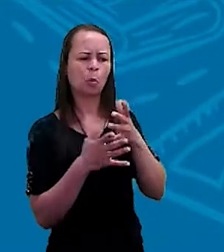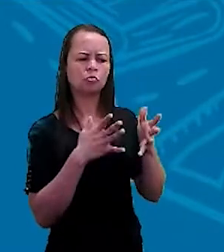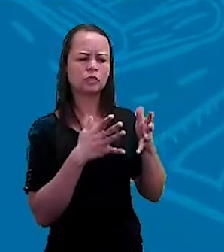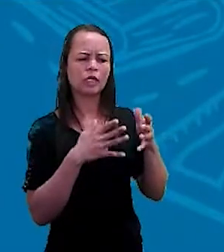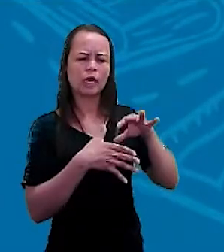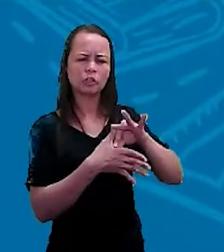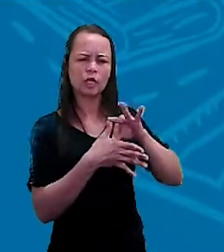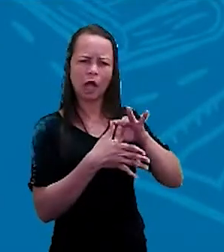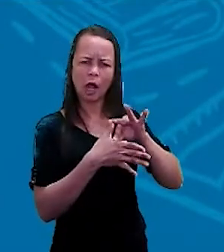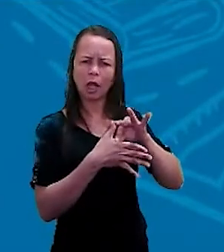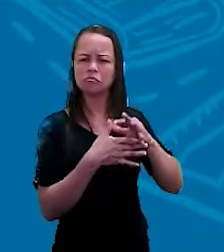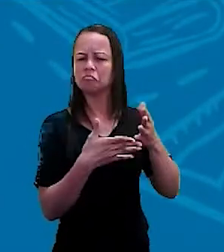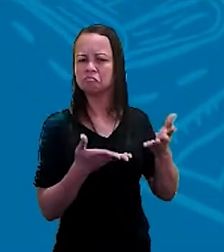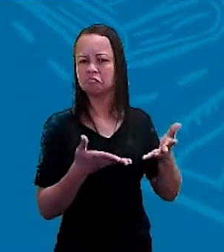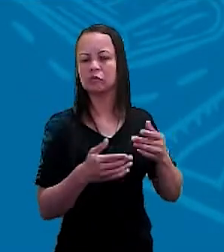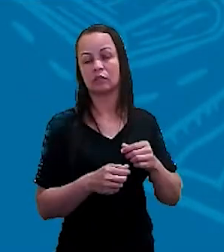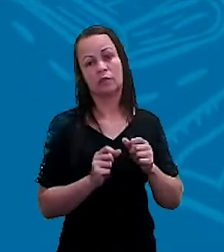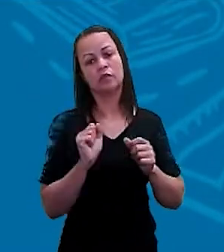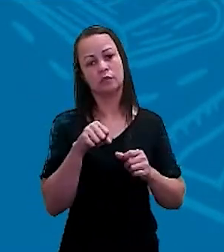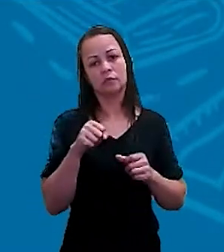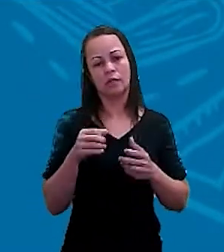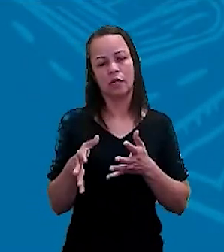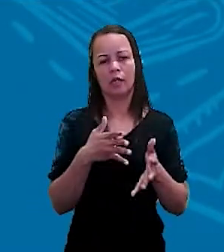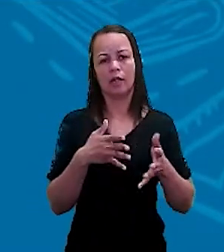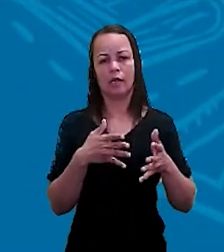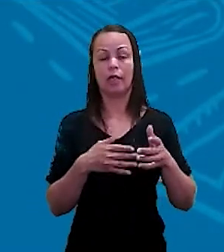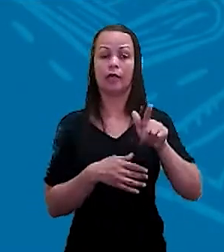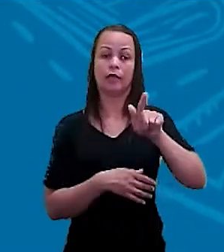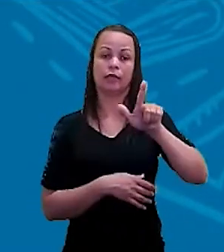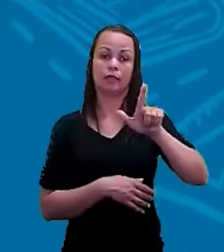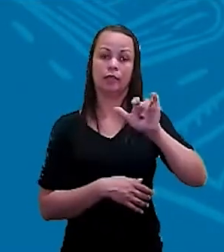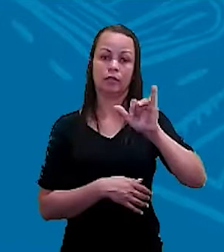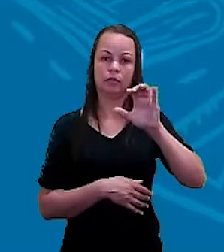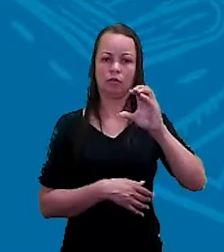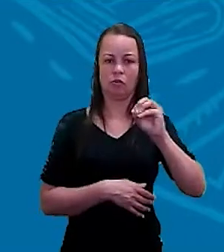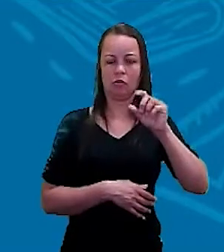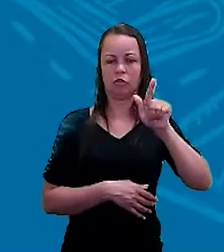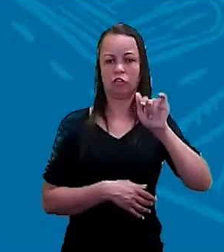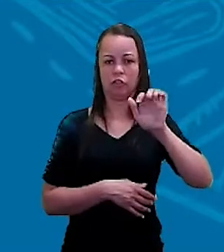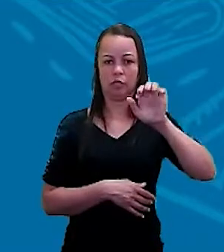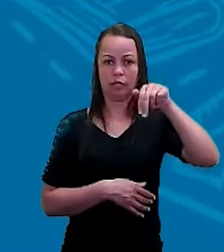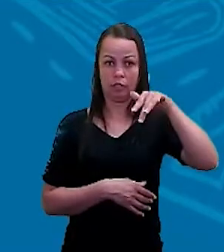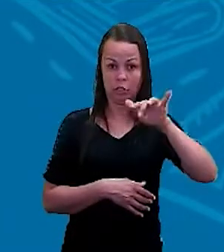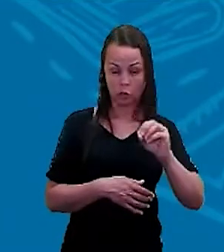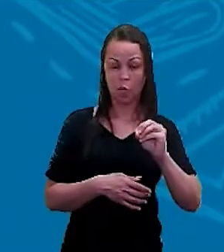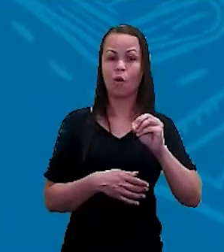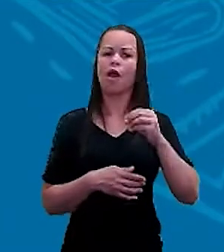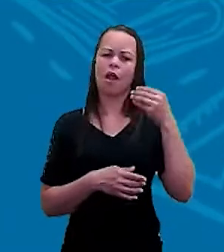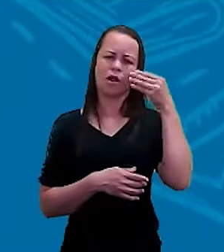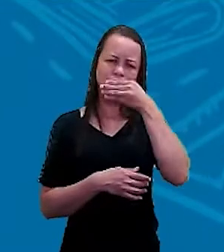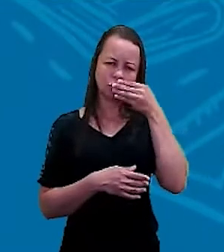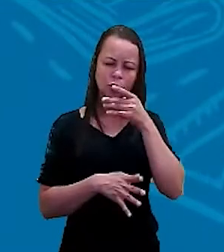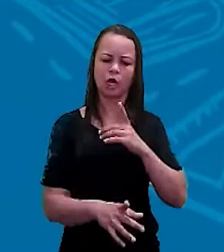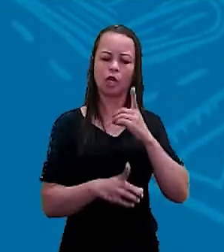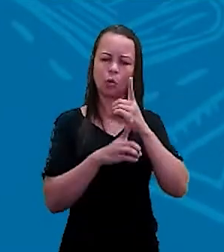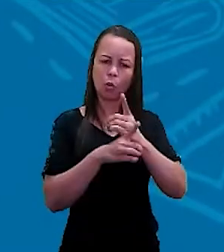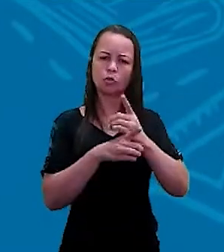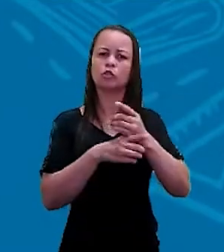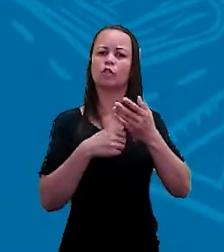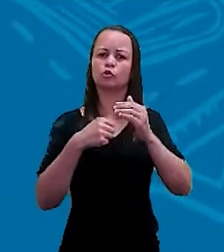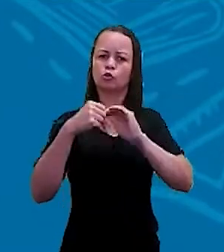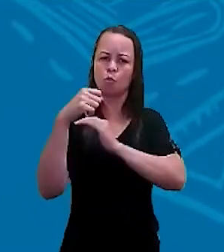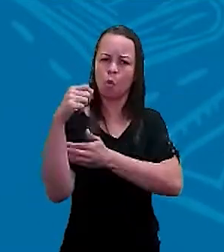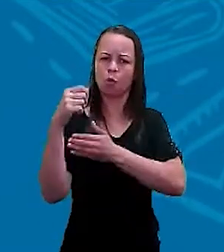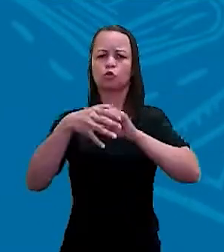Sim, por incrível que pareça, gente, glicogênio é um açúcar que você encontra nos músculos, um açúcar grandão, que também é quebrado pela